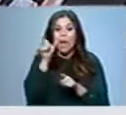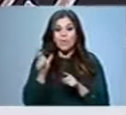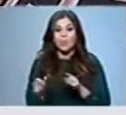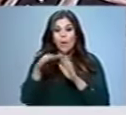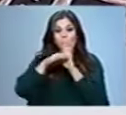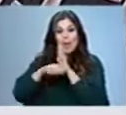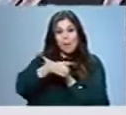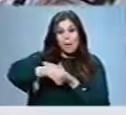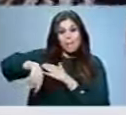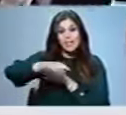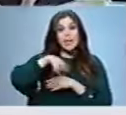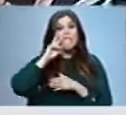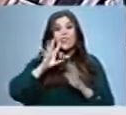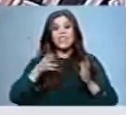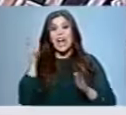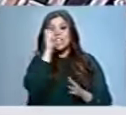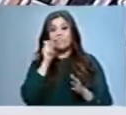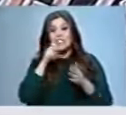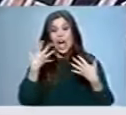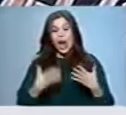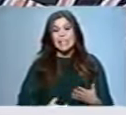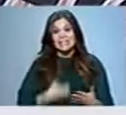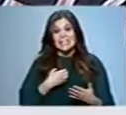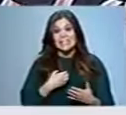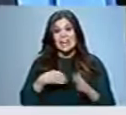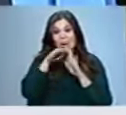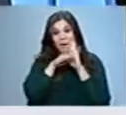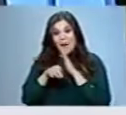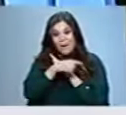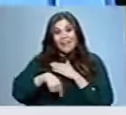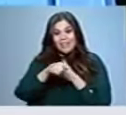tinhas visto na televisão e agora e estás a sentir a praça, um dia aconteceu. Não é?